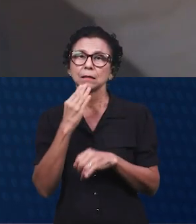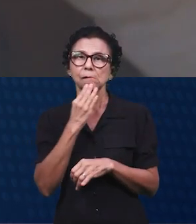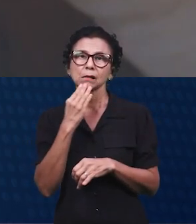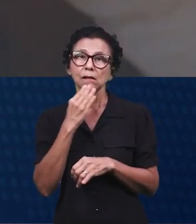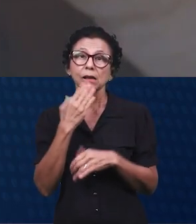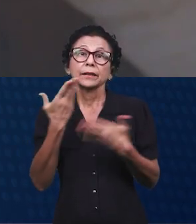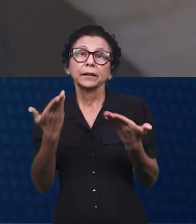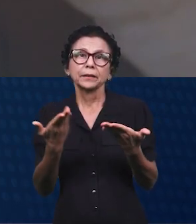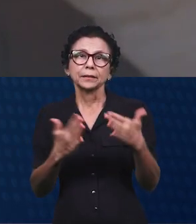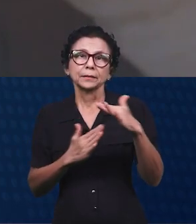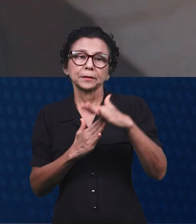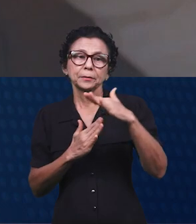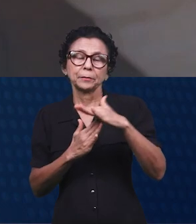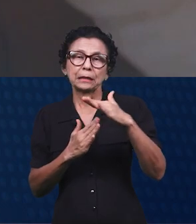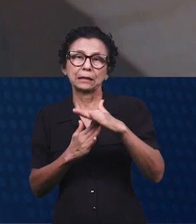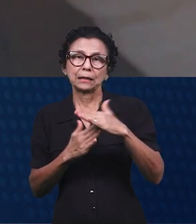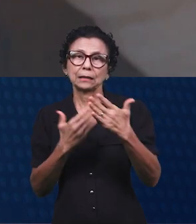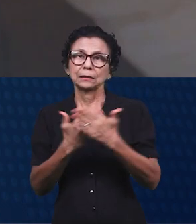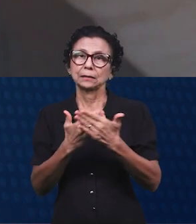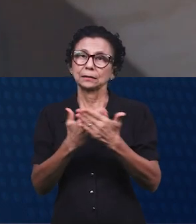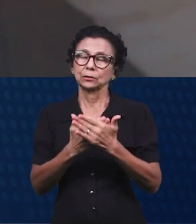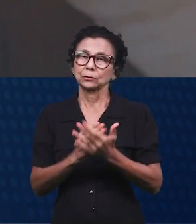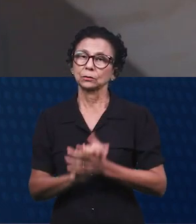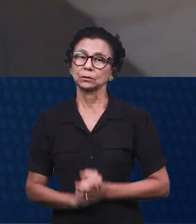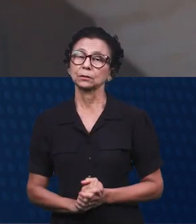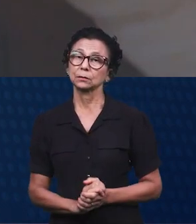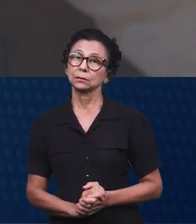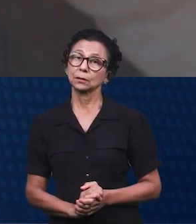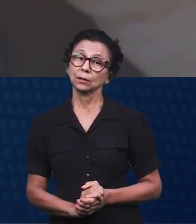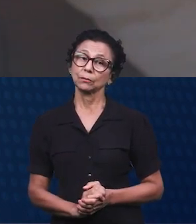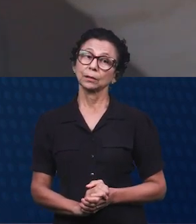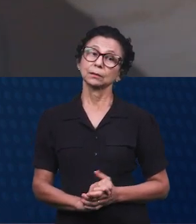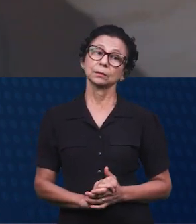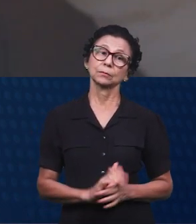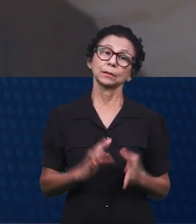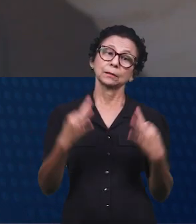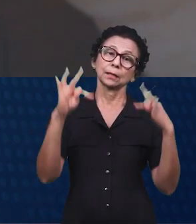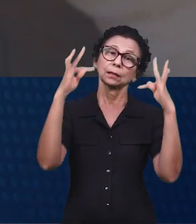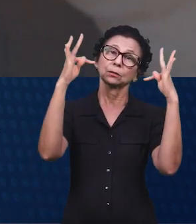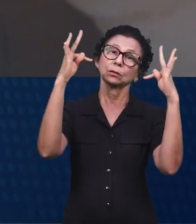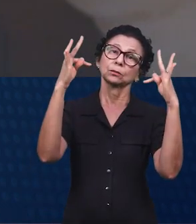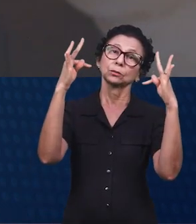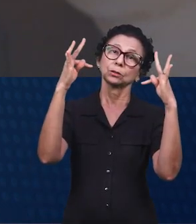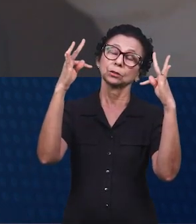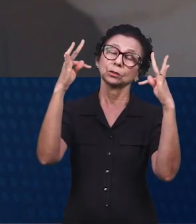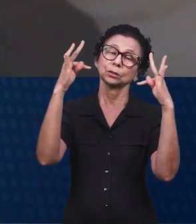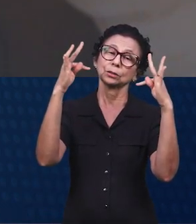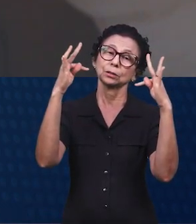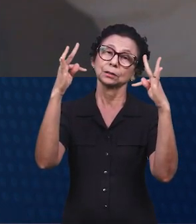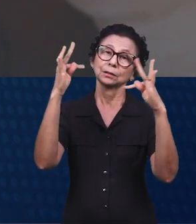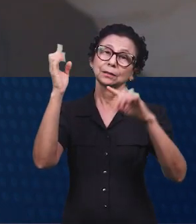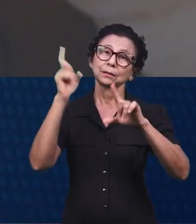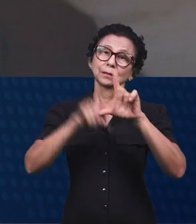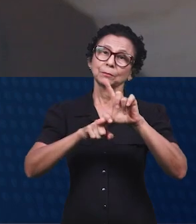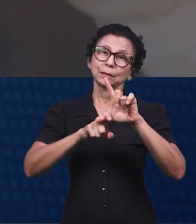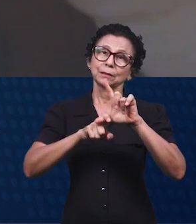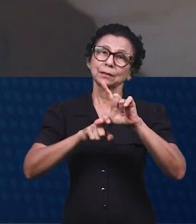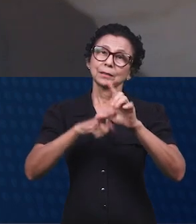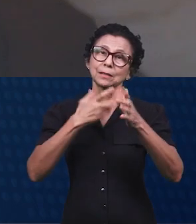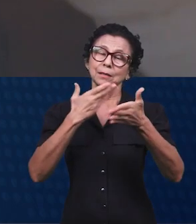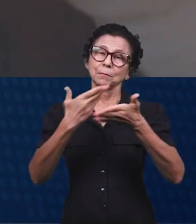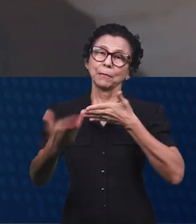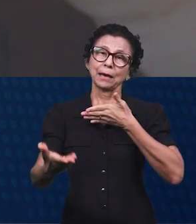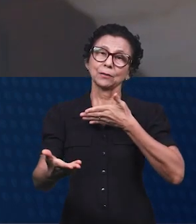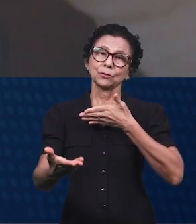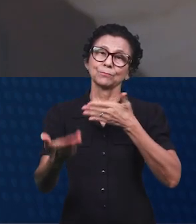bom? Então, percebam que assim, a dependência da tecnologia é algo que a gente vê como desvantagem no estudo à distância,